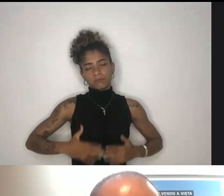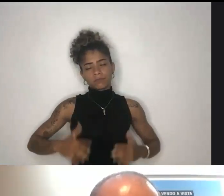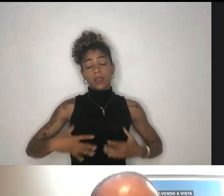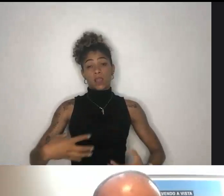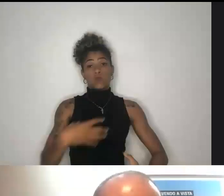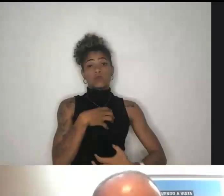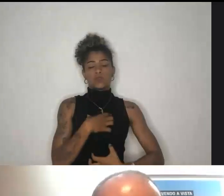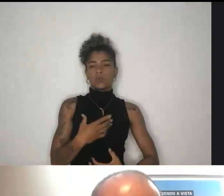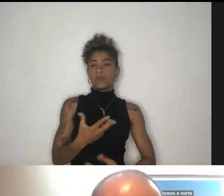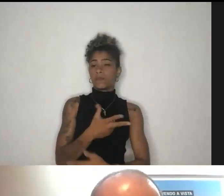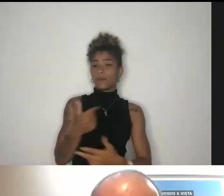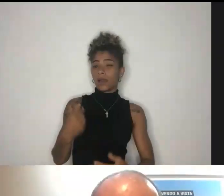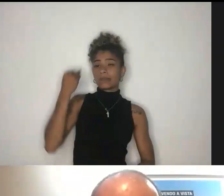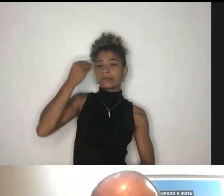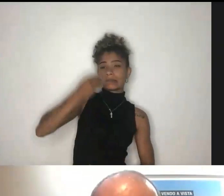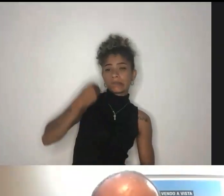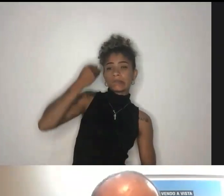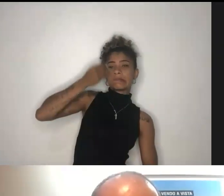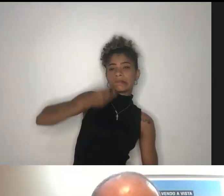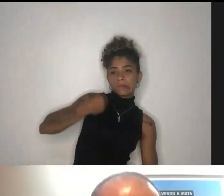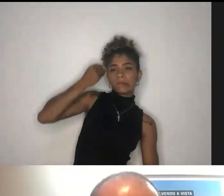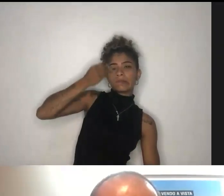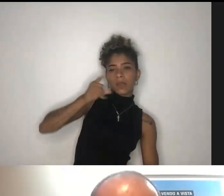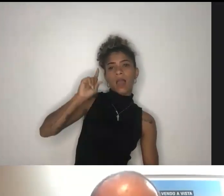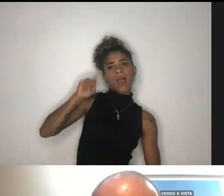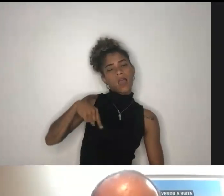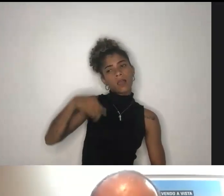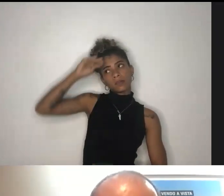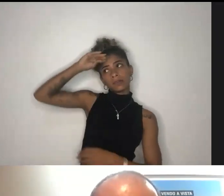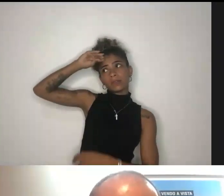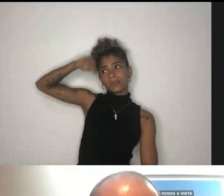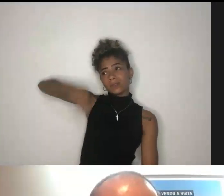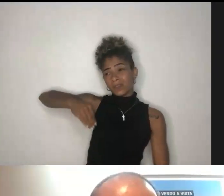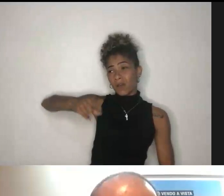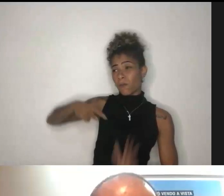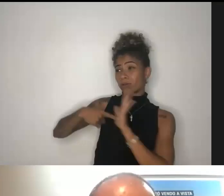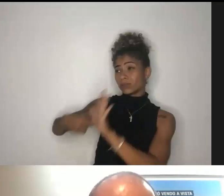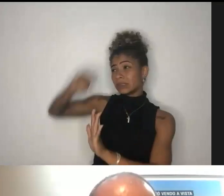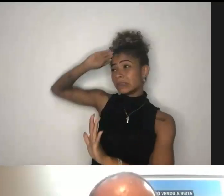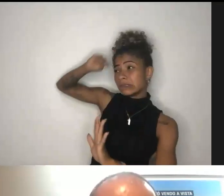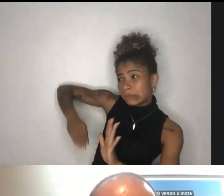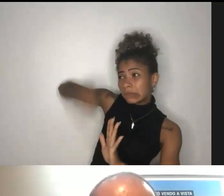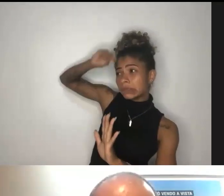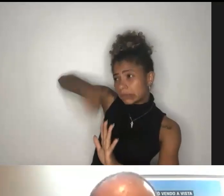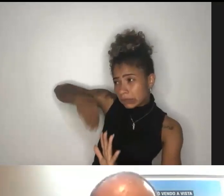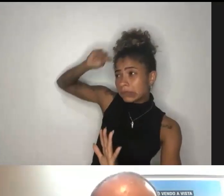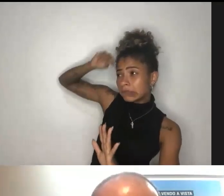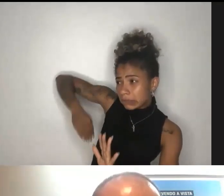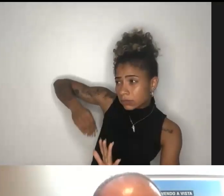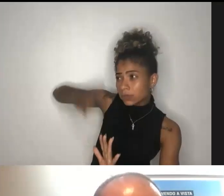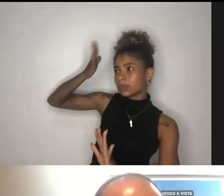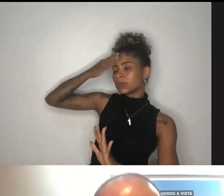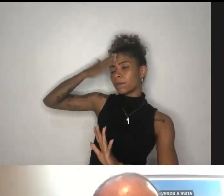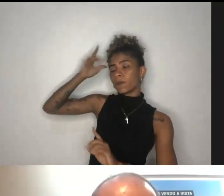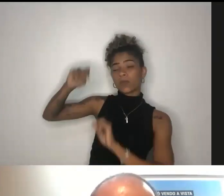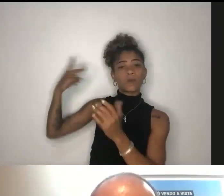eu já tinha dado a seta que valia a pena desistir ia continuar sendo que eu sabia o que ia acontecer na subida da